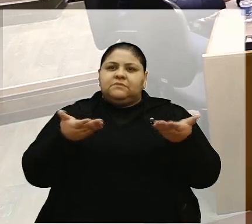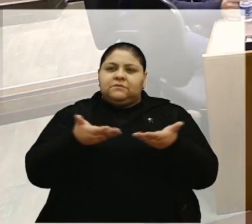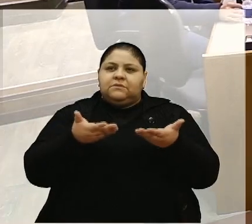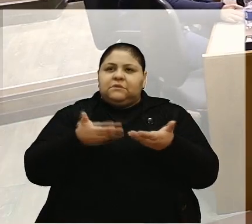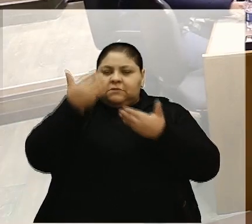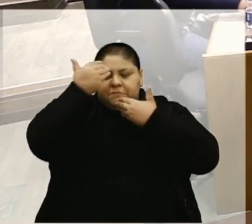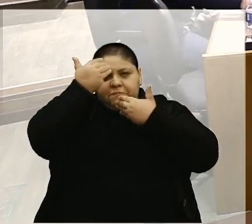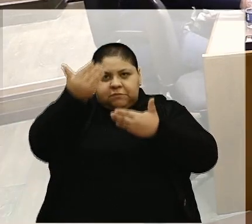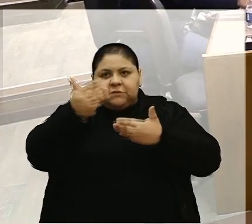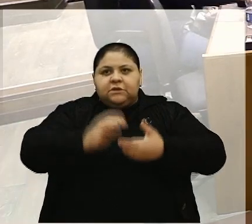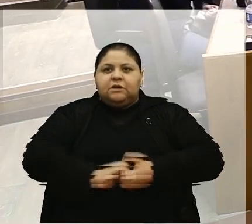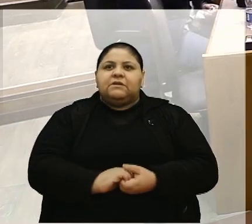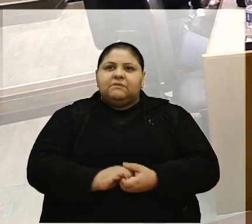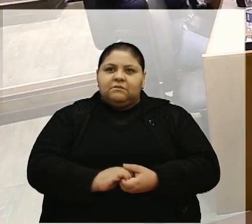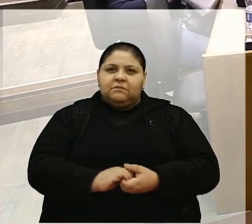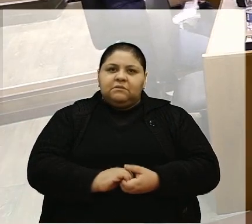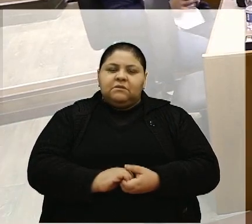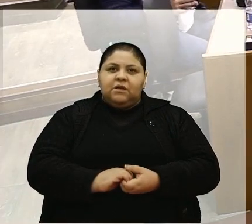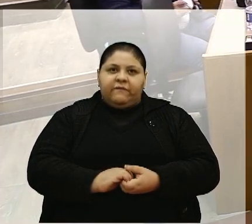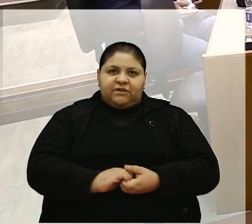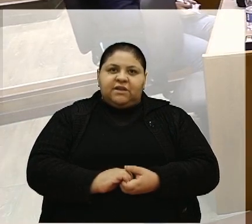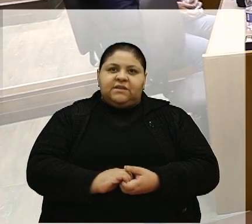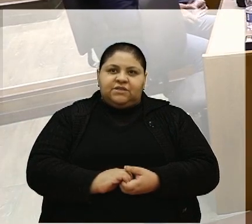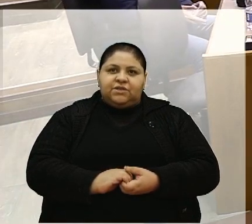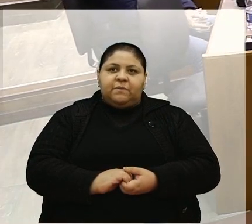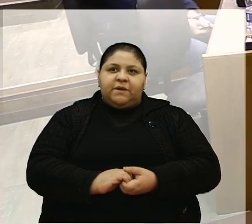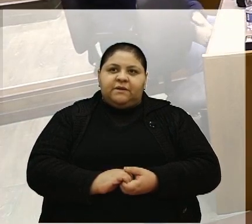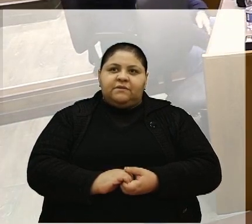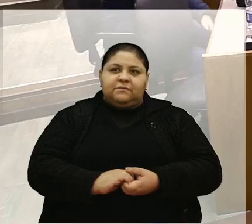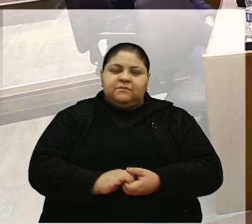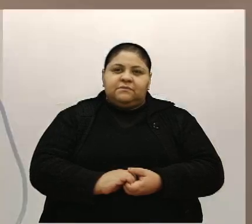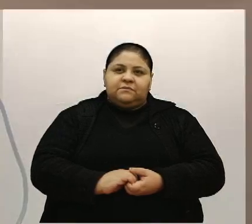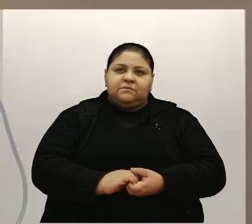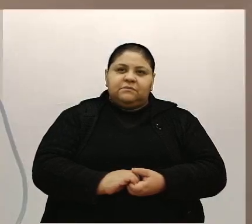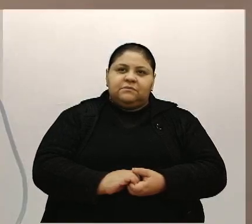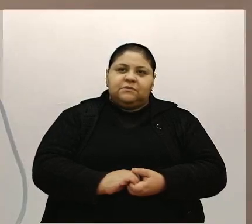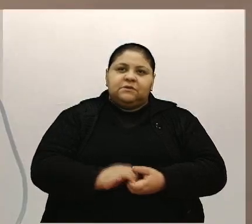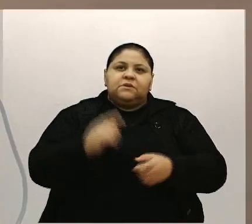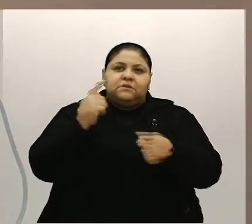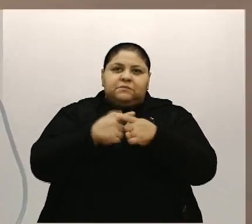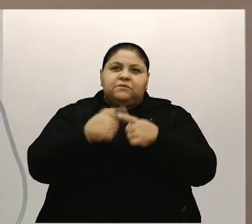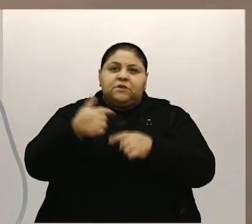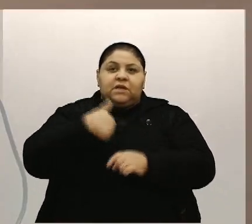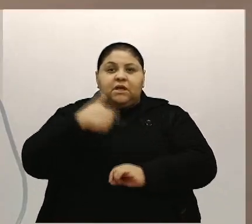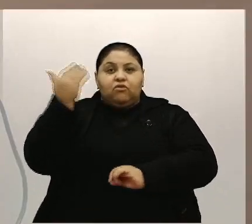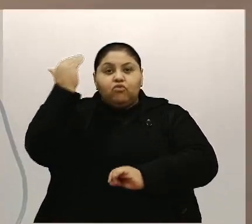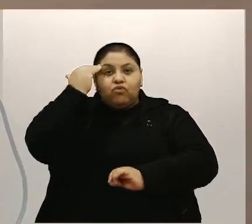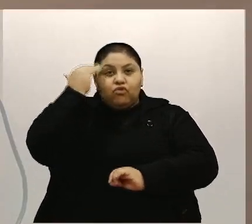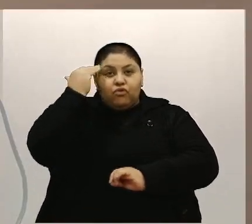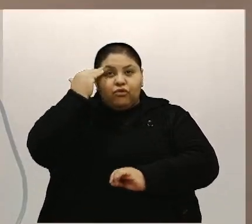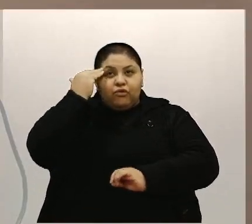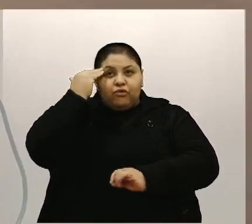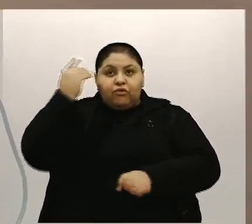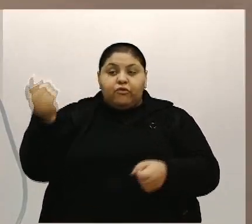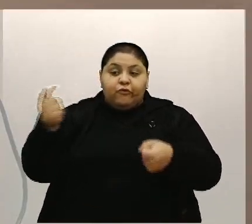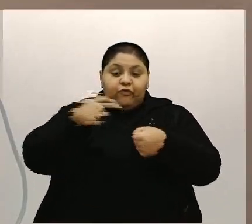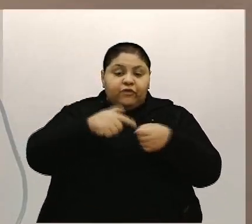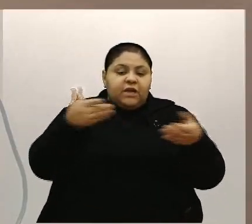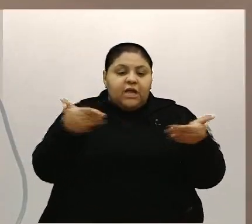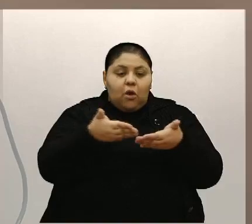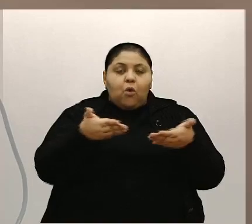espaço, eu prontamente abri mão, porque sabia que o senhor viria hoje